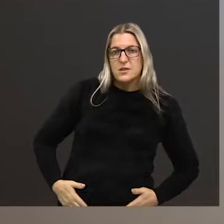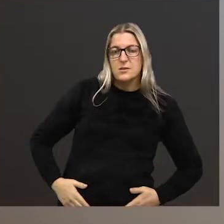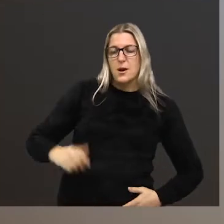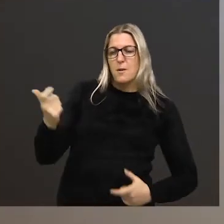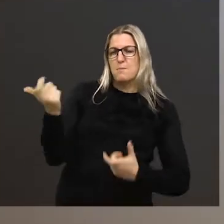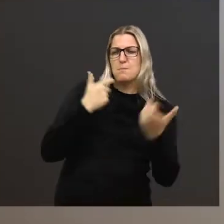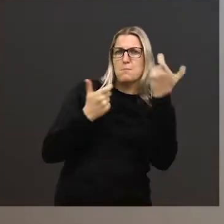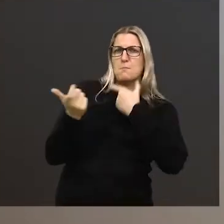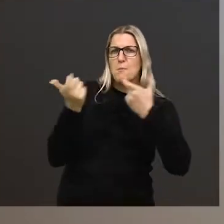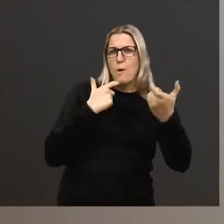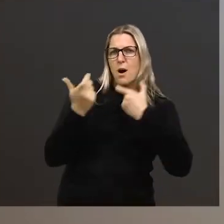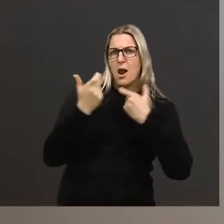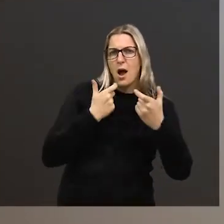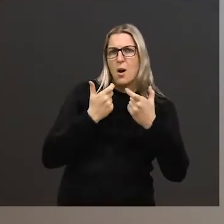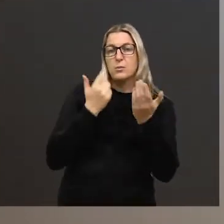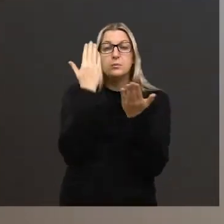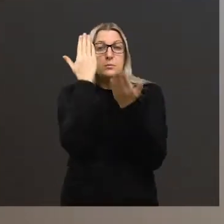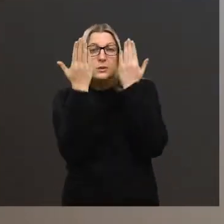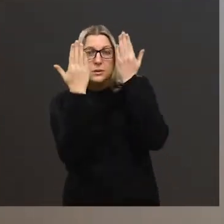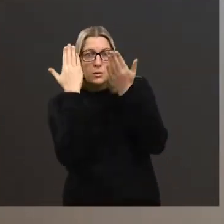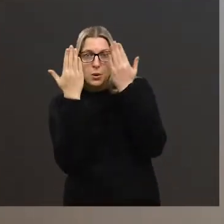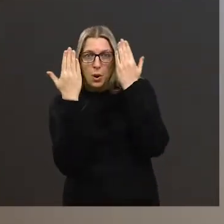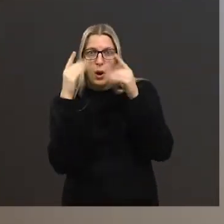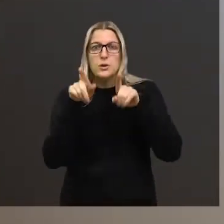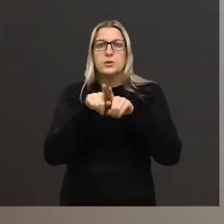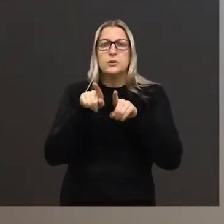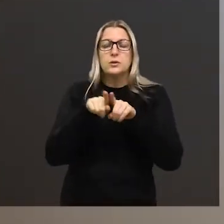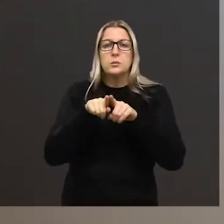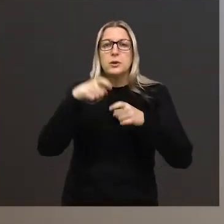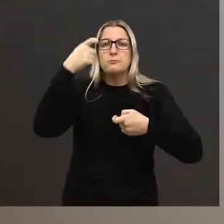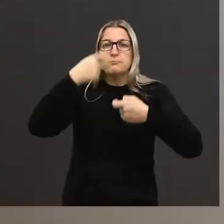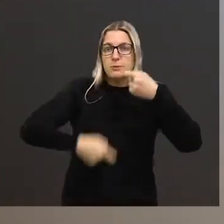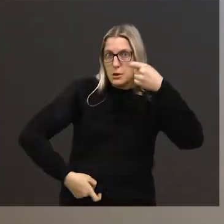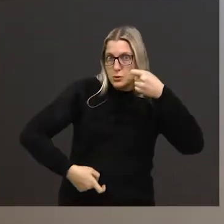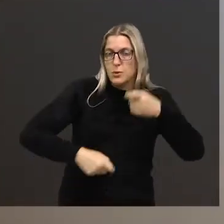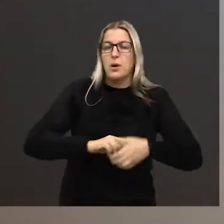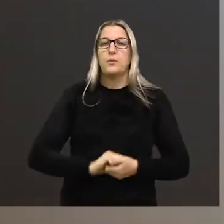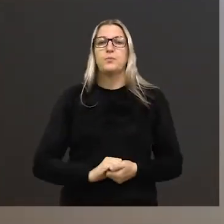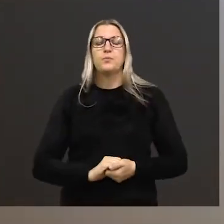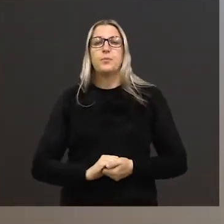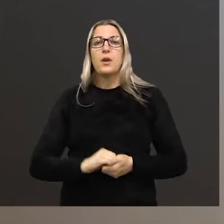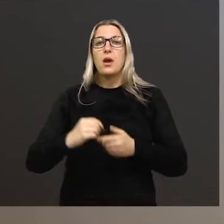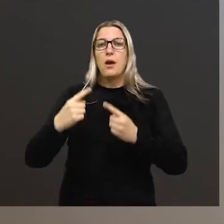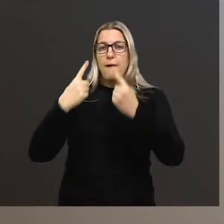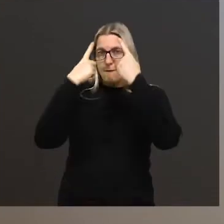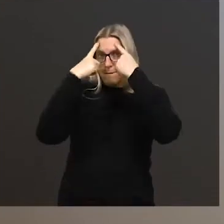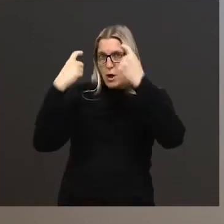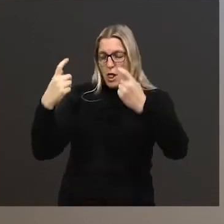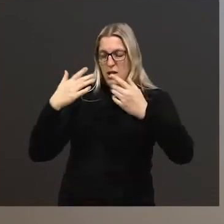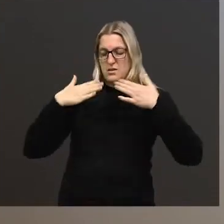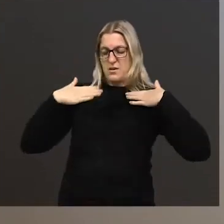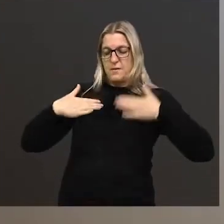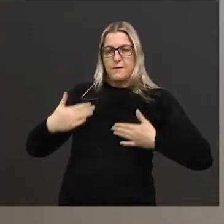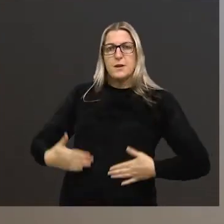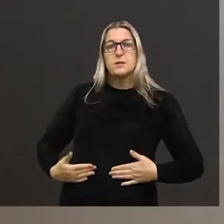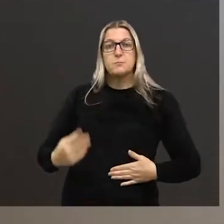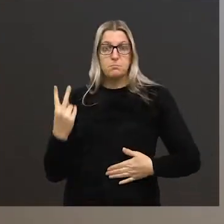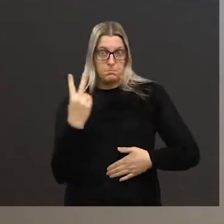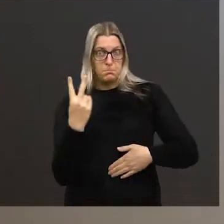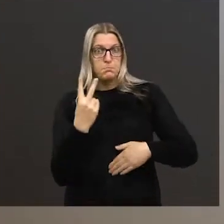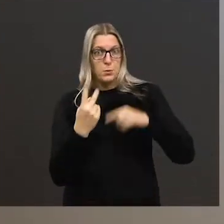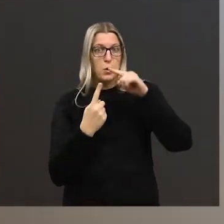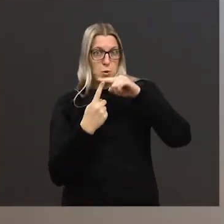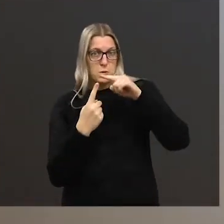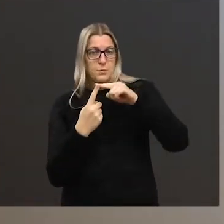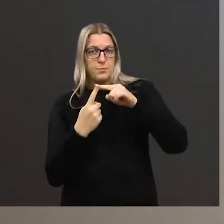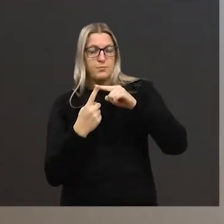moral, a violência psicológica e também a violência sexual. A violência física, ela pode ser de duas formas. Pode ser